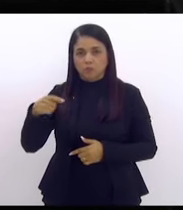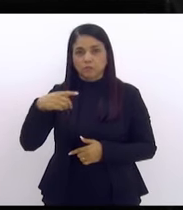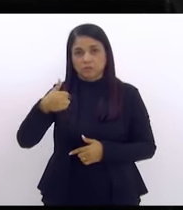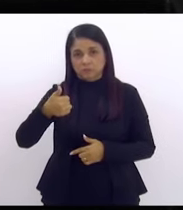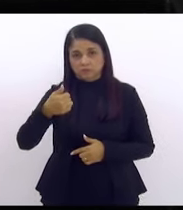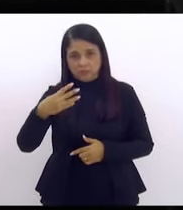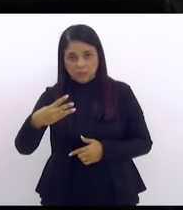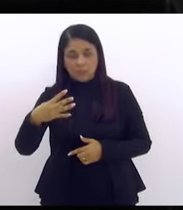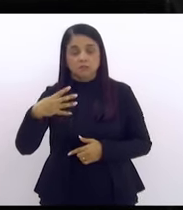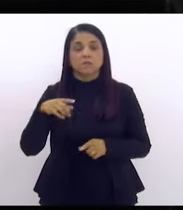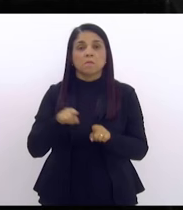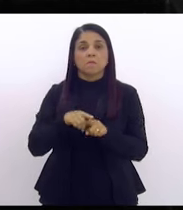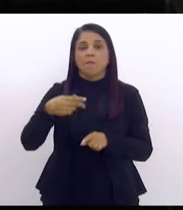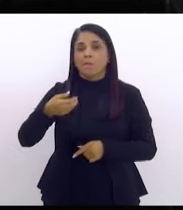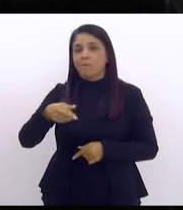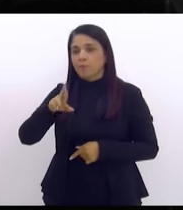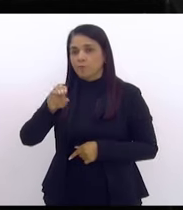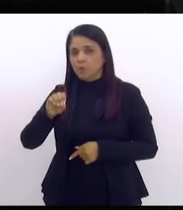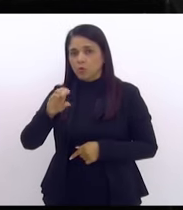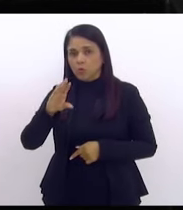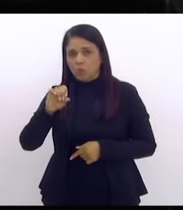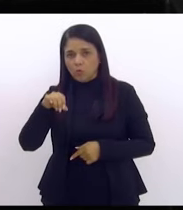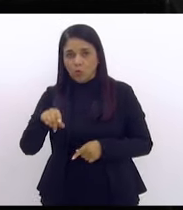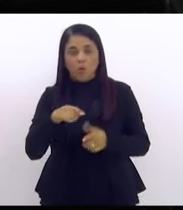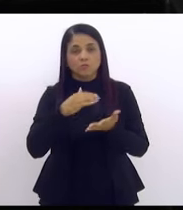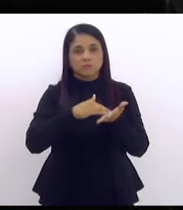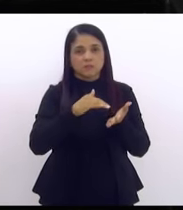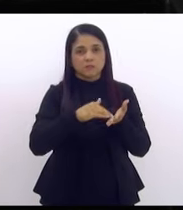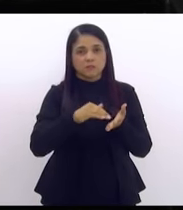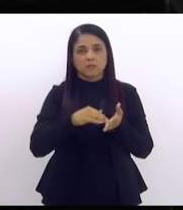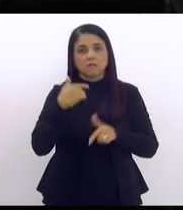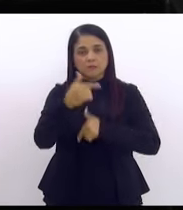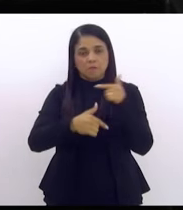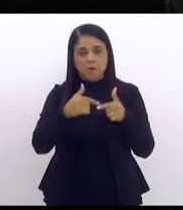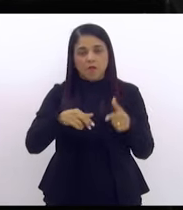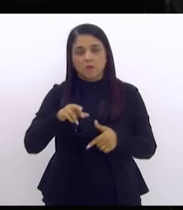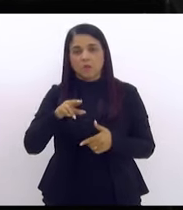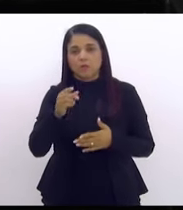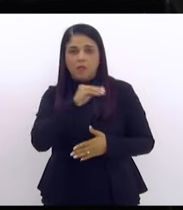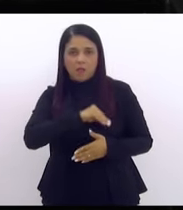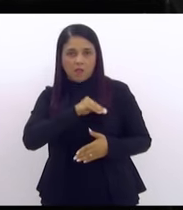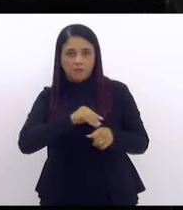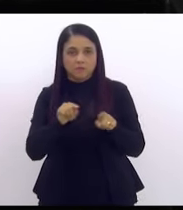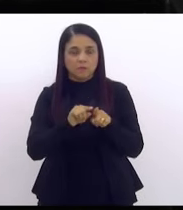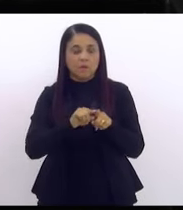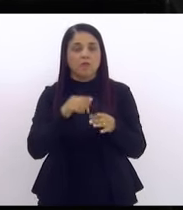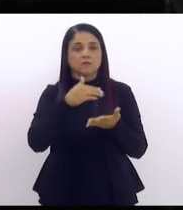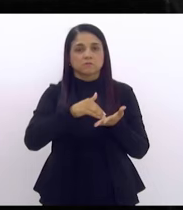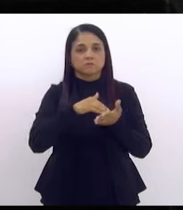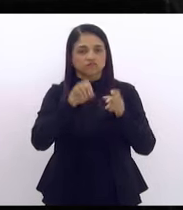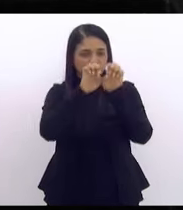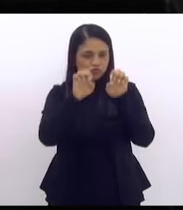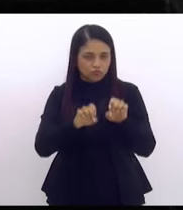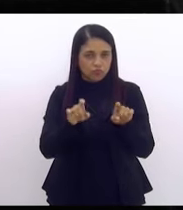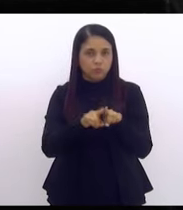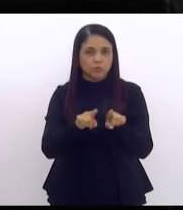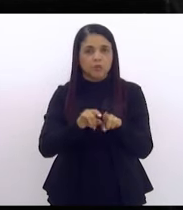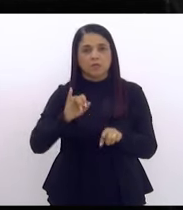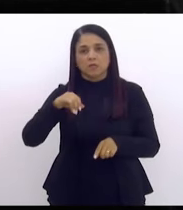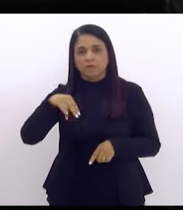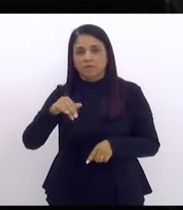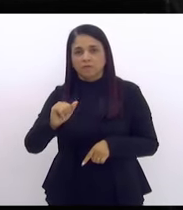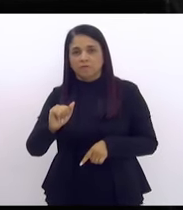da Secretaria de Trabalho e Renda do Estado. A Secretaria de Infraestrutura também se